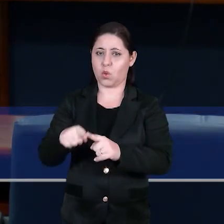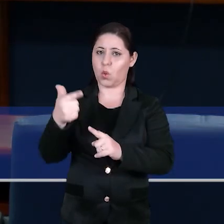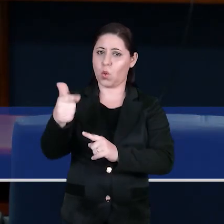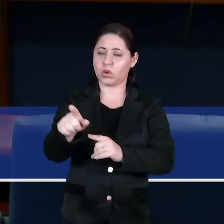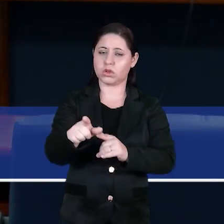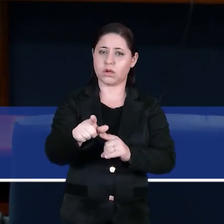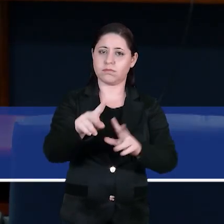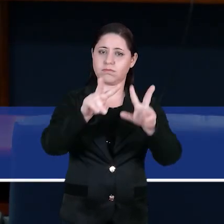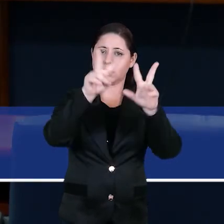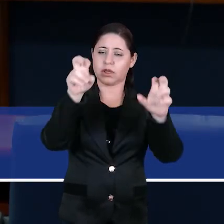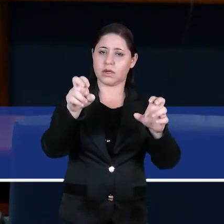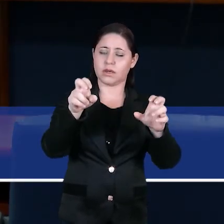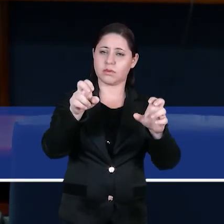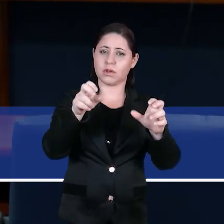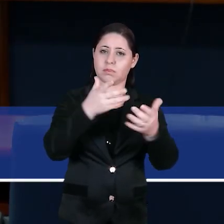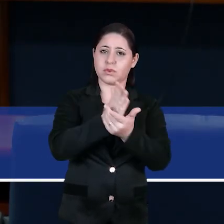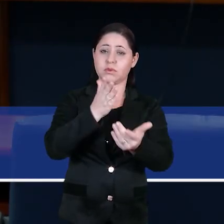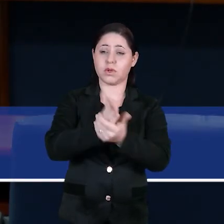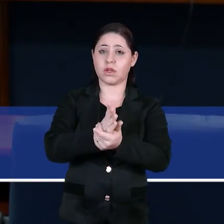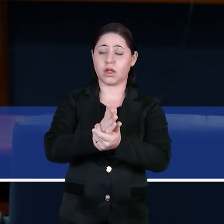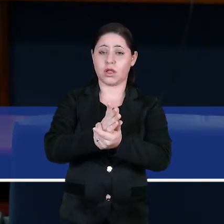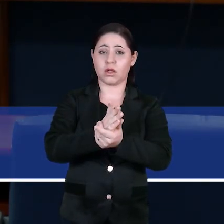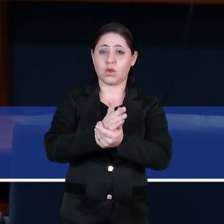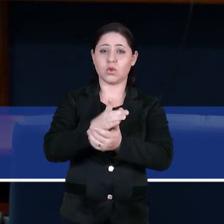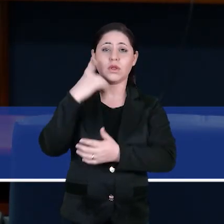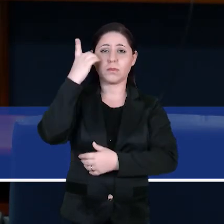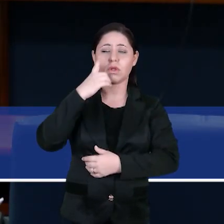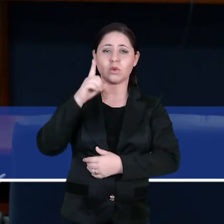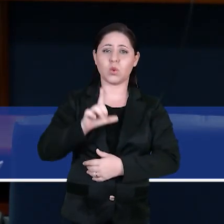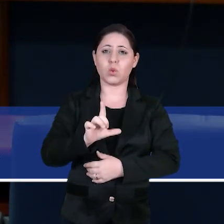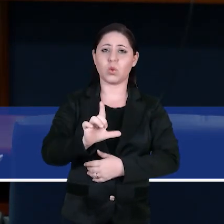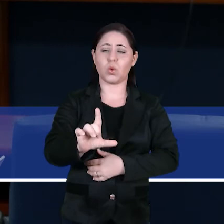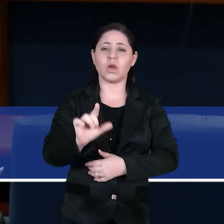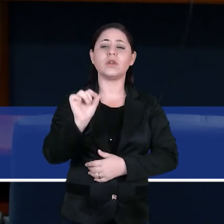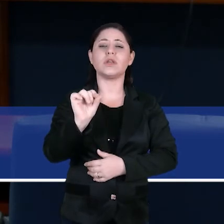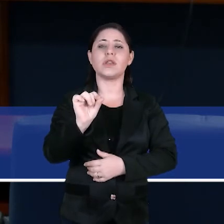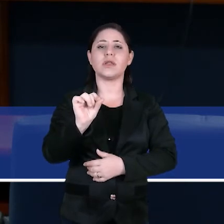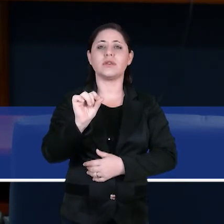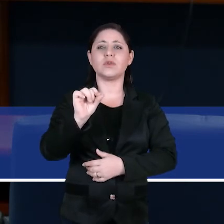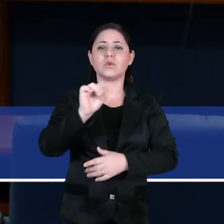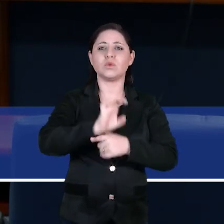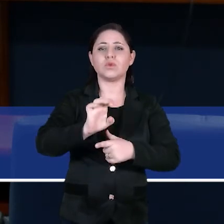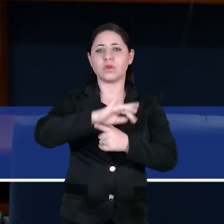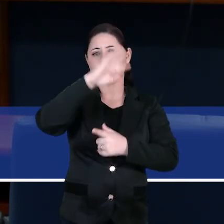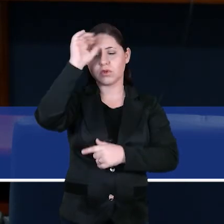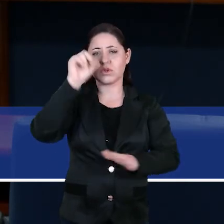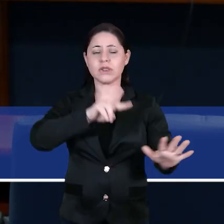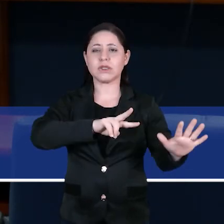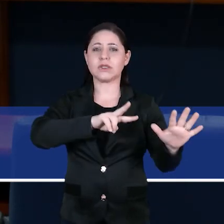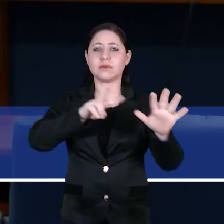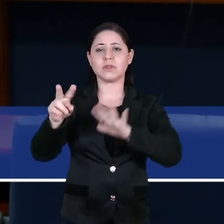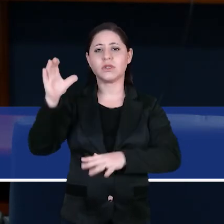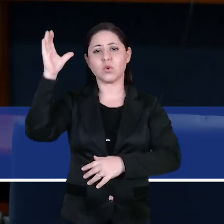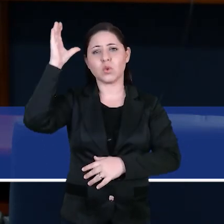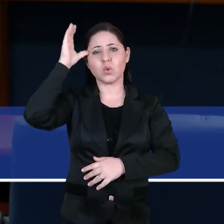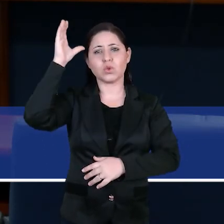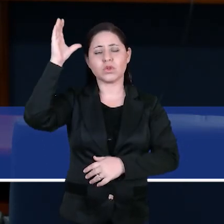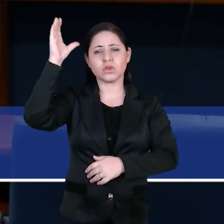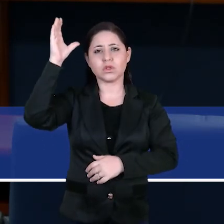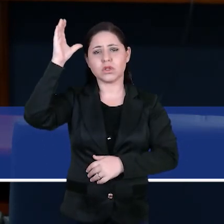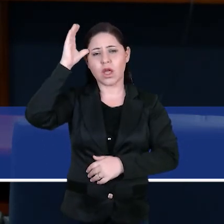com parecer favorável. A primeira é do deputado Lucas de Lima, que institui em Mato Grosso do Sul a Semana